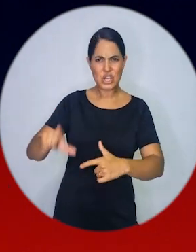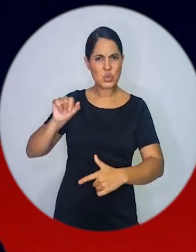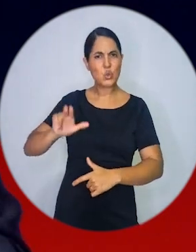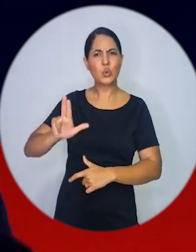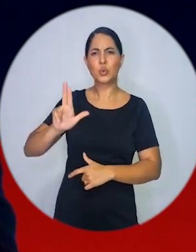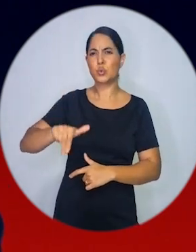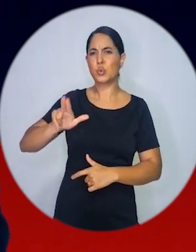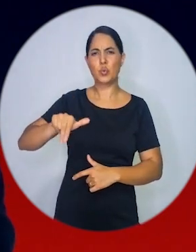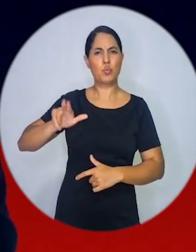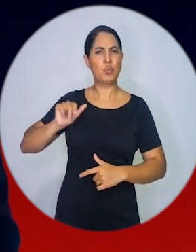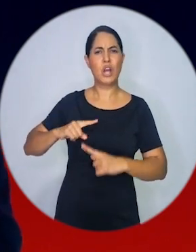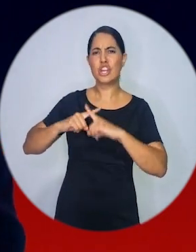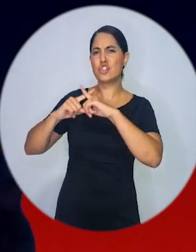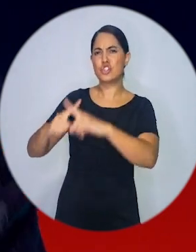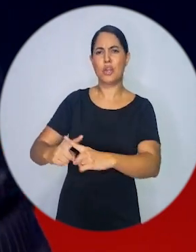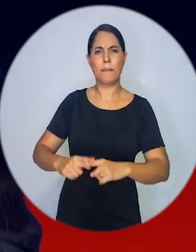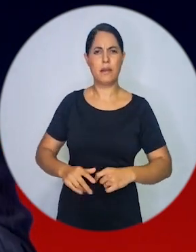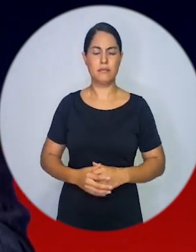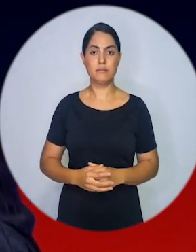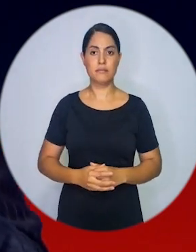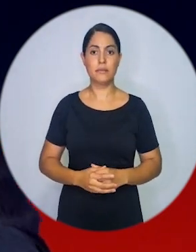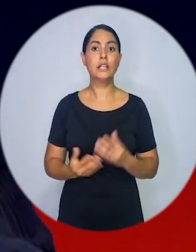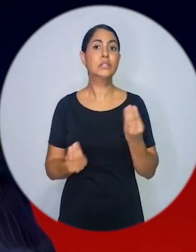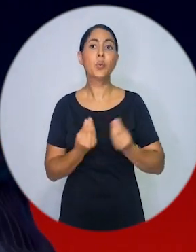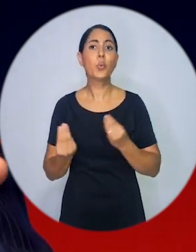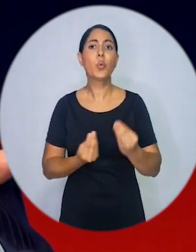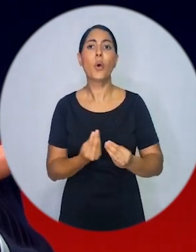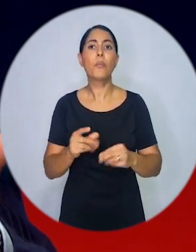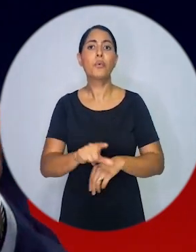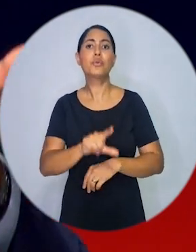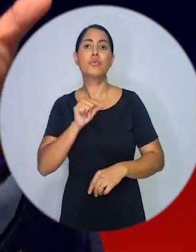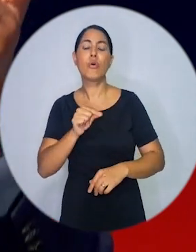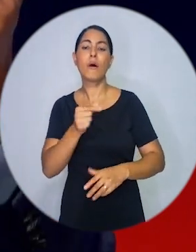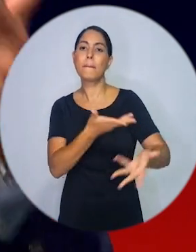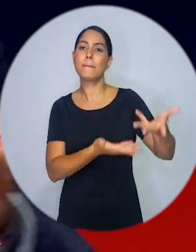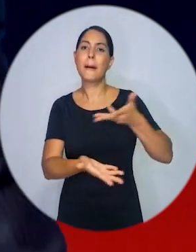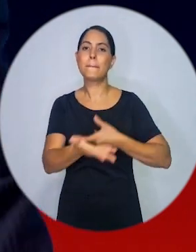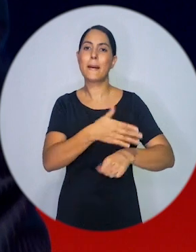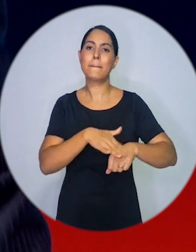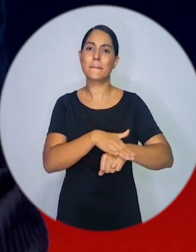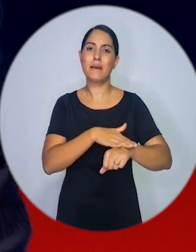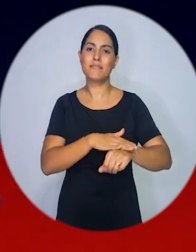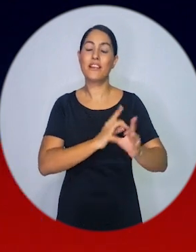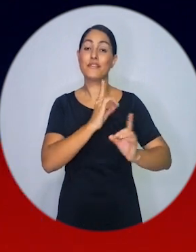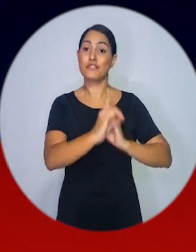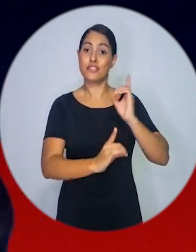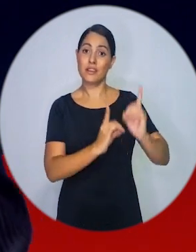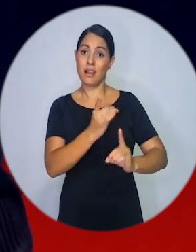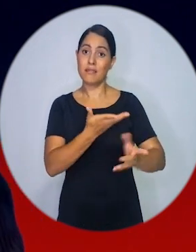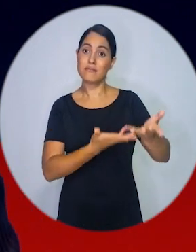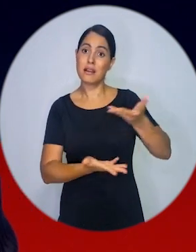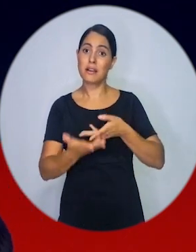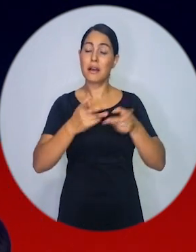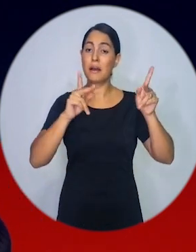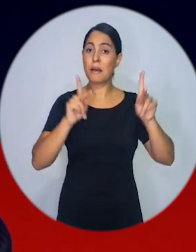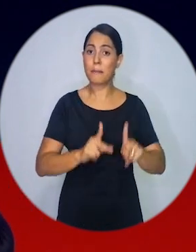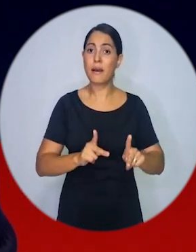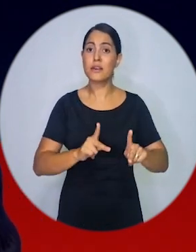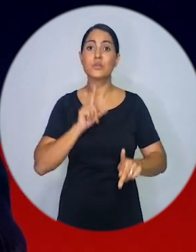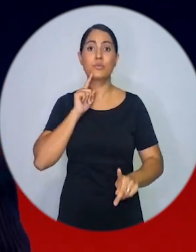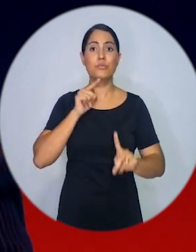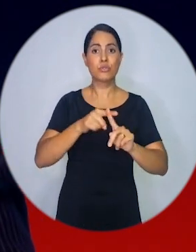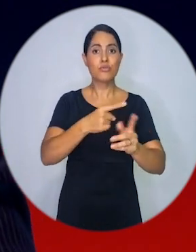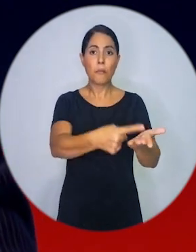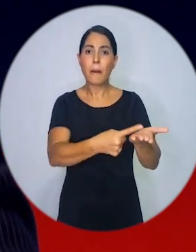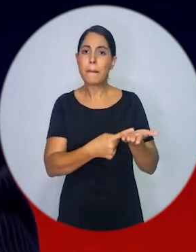opção jamais. A integração é a opção, o diálogo, a harmonia, em busca